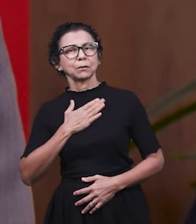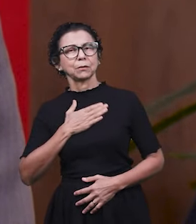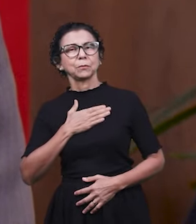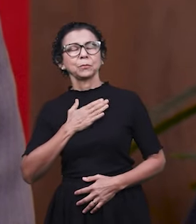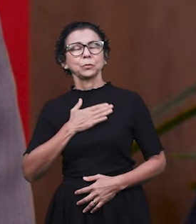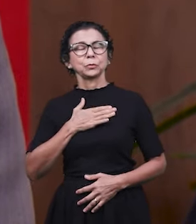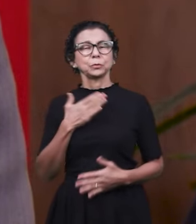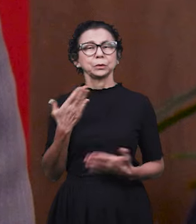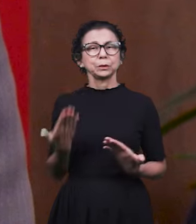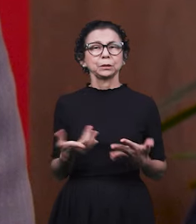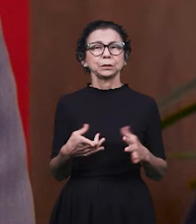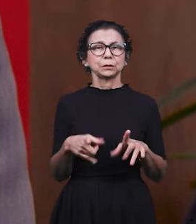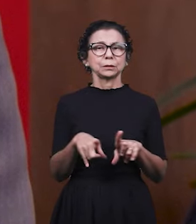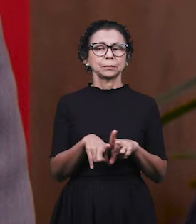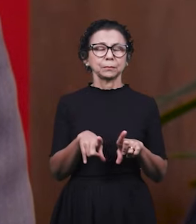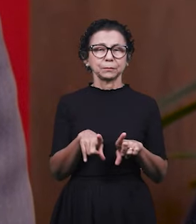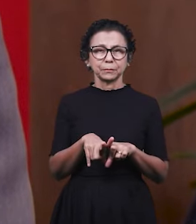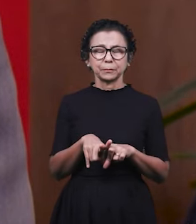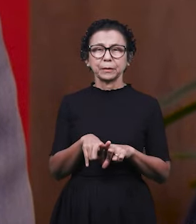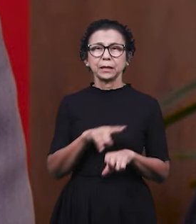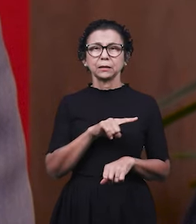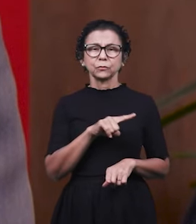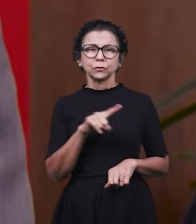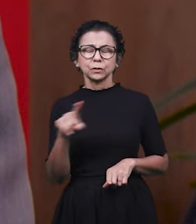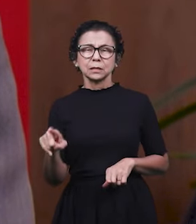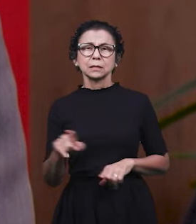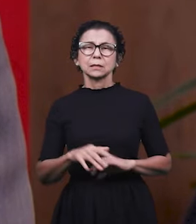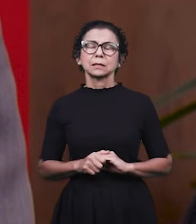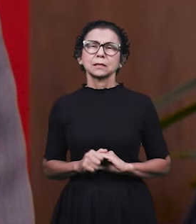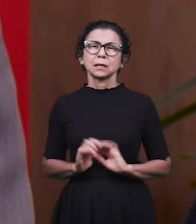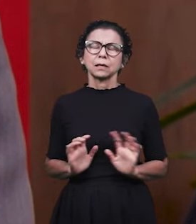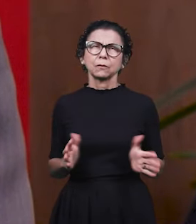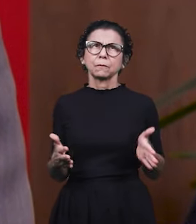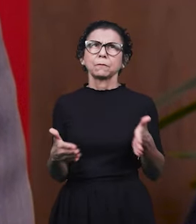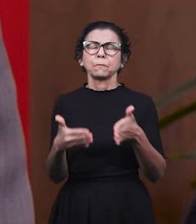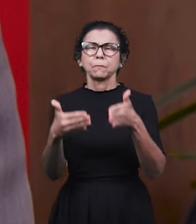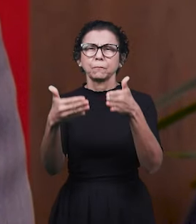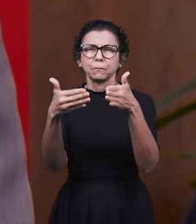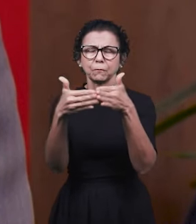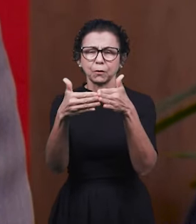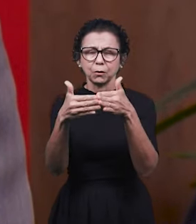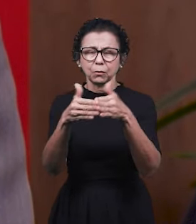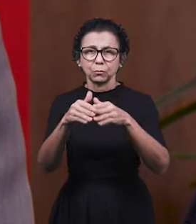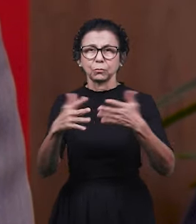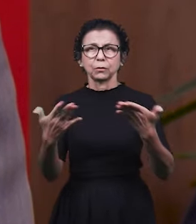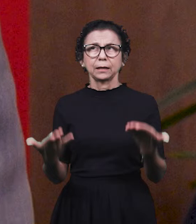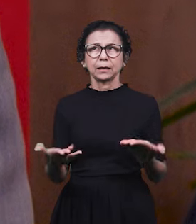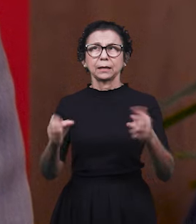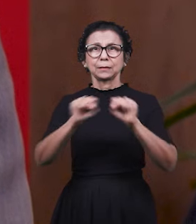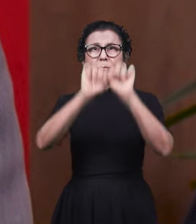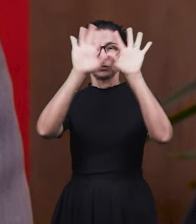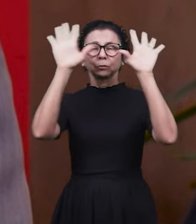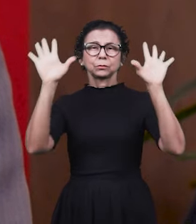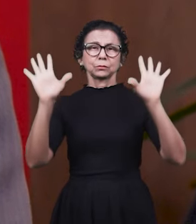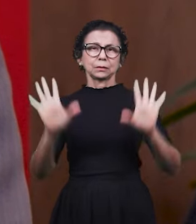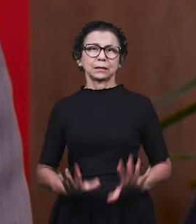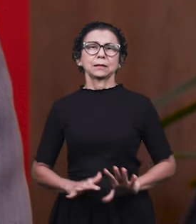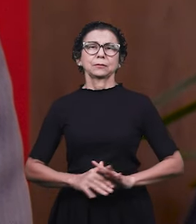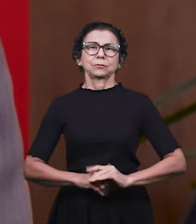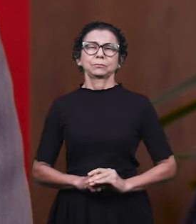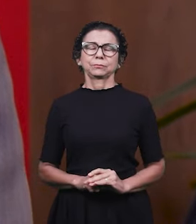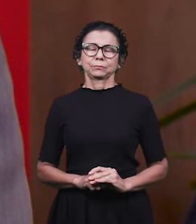que ele possa traçar suas metas com muita clareza e ele saiba onde ele vai